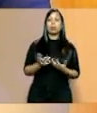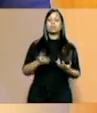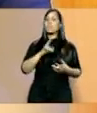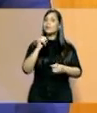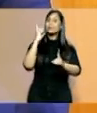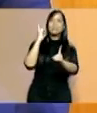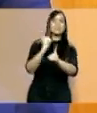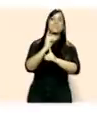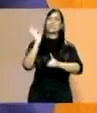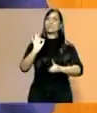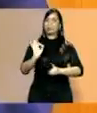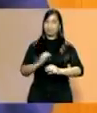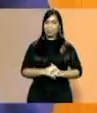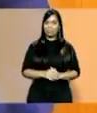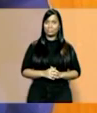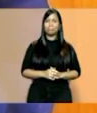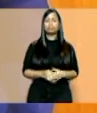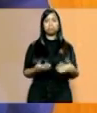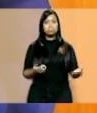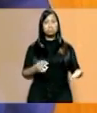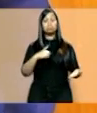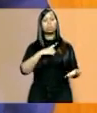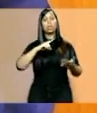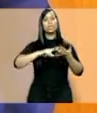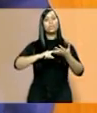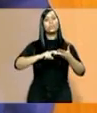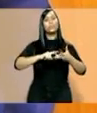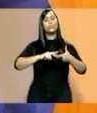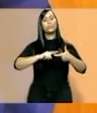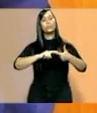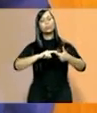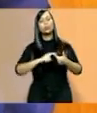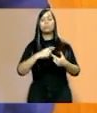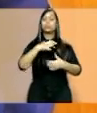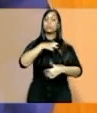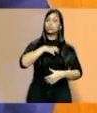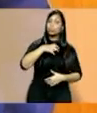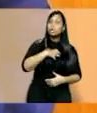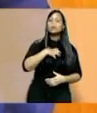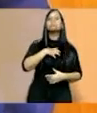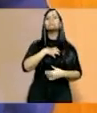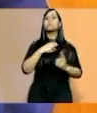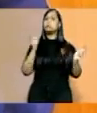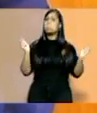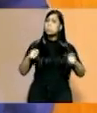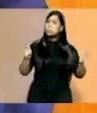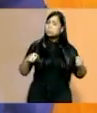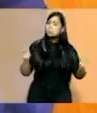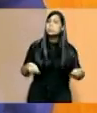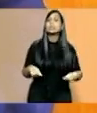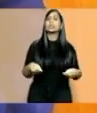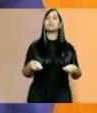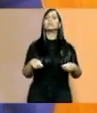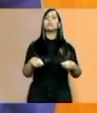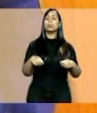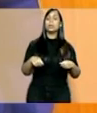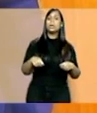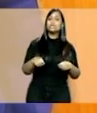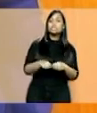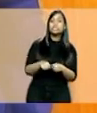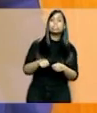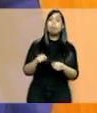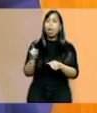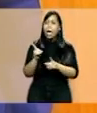serão descobertas. A gente tem inúmeras formas e possibilidades de